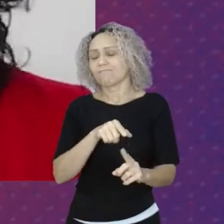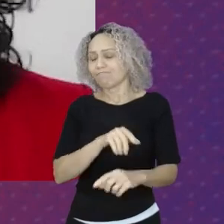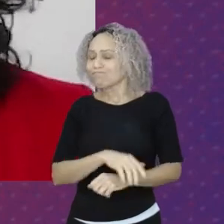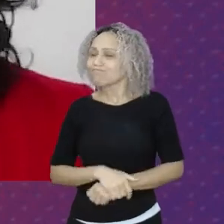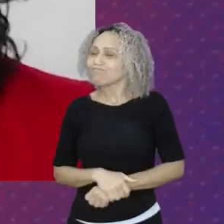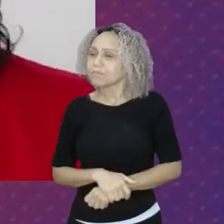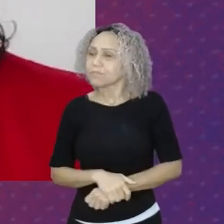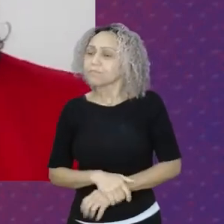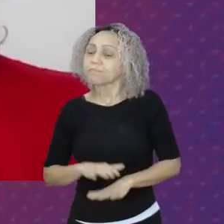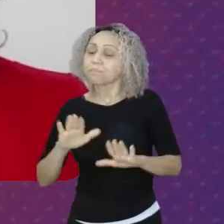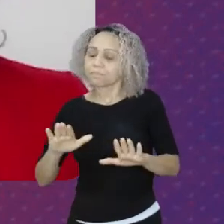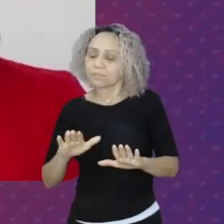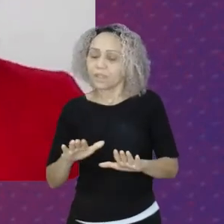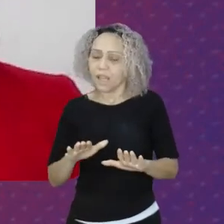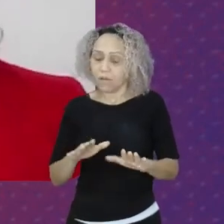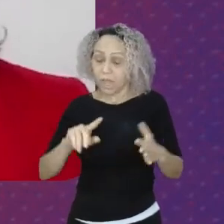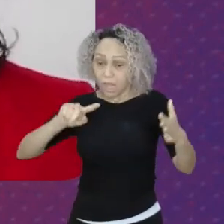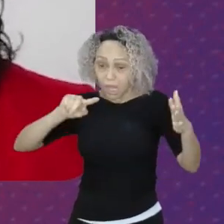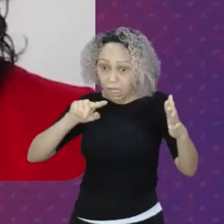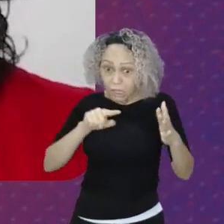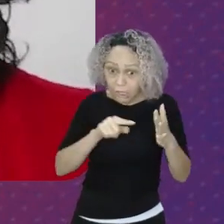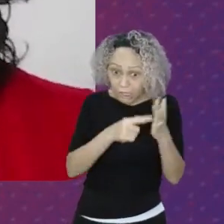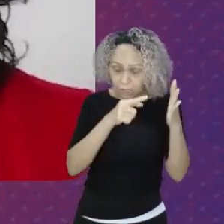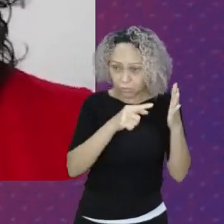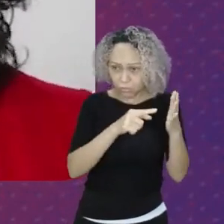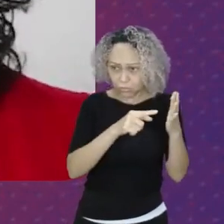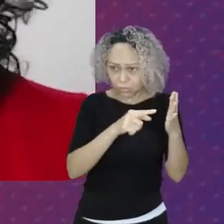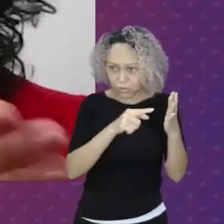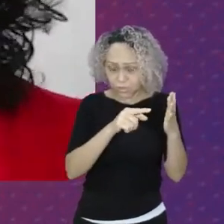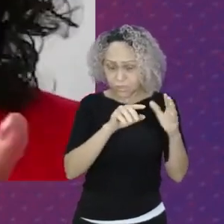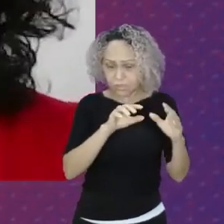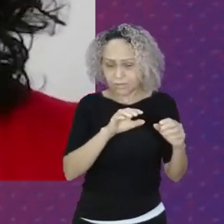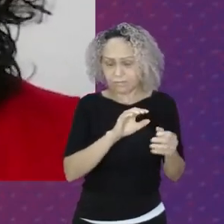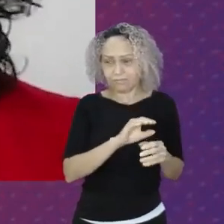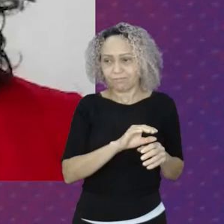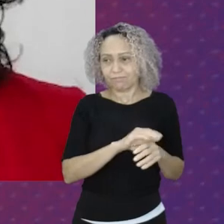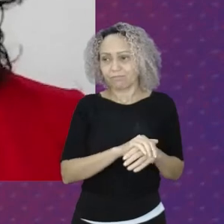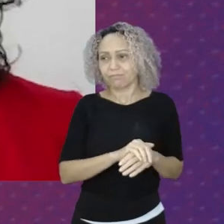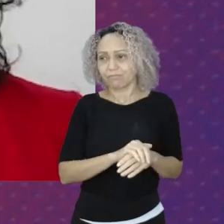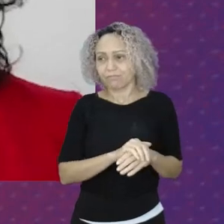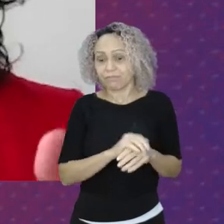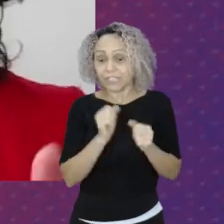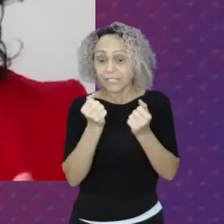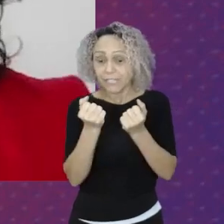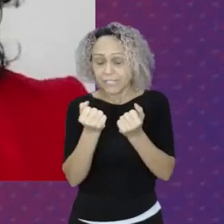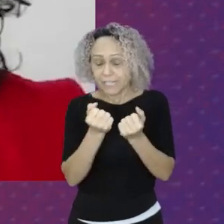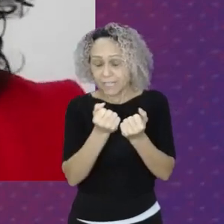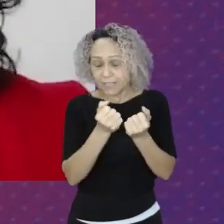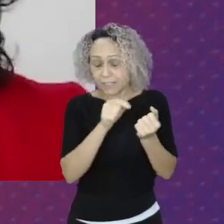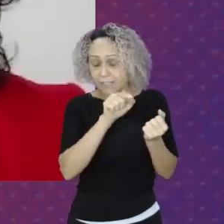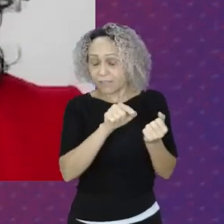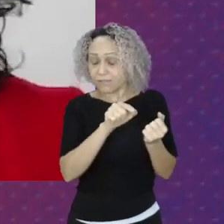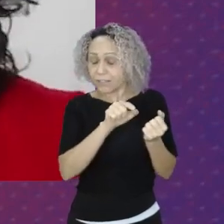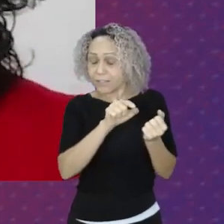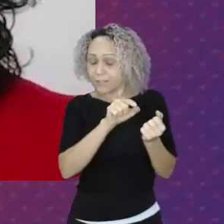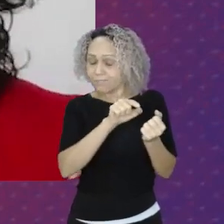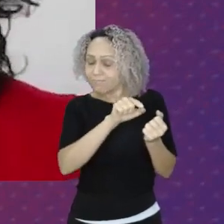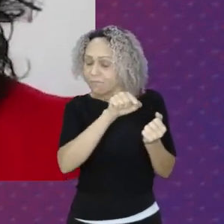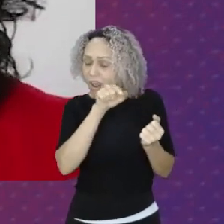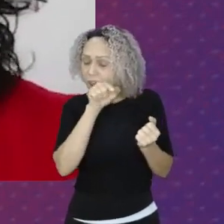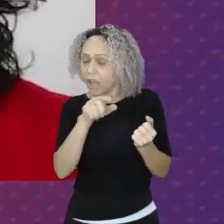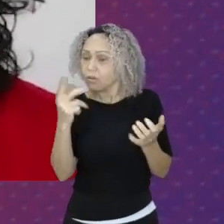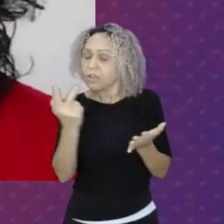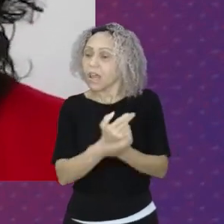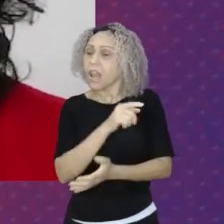Tutelar, mas que também pode chegar de outras maneiras, né? Nós estamos falando dos profissionais, os profissionais